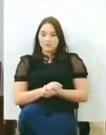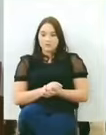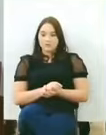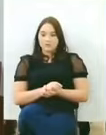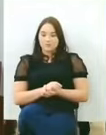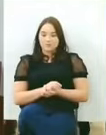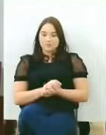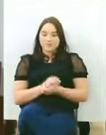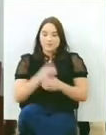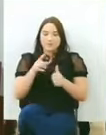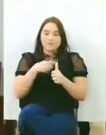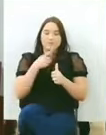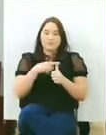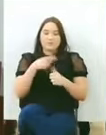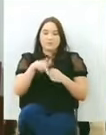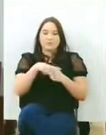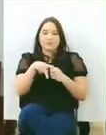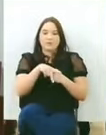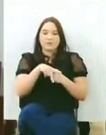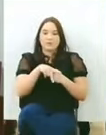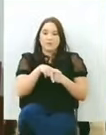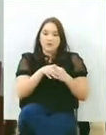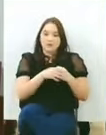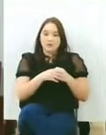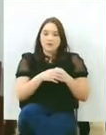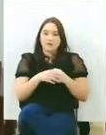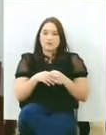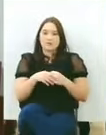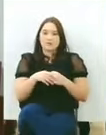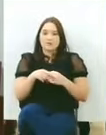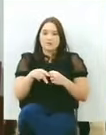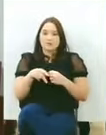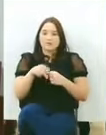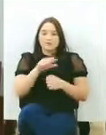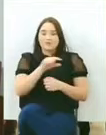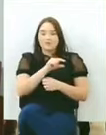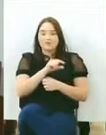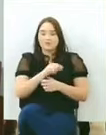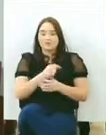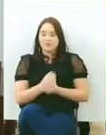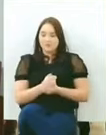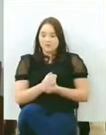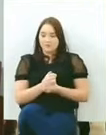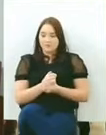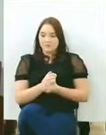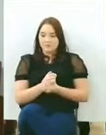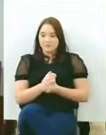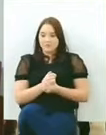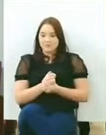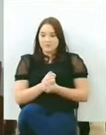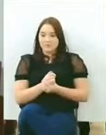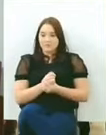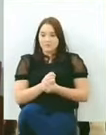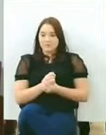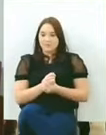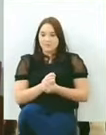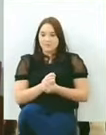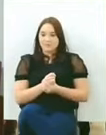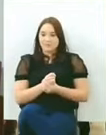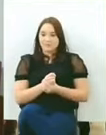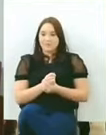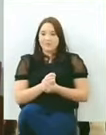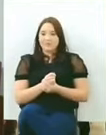Abra comigo a palavra do Senhor em 1 Pedro, capítulo 5, verso 1 ao verso 4.